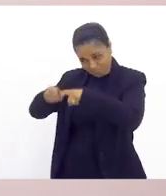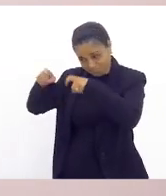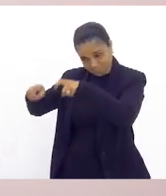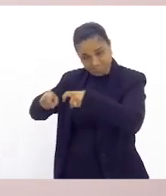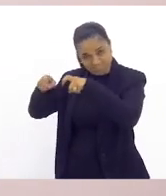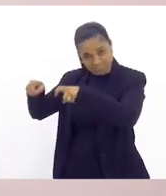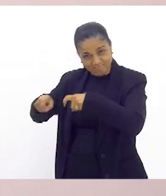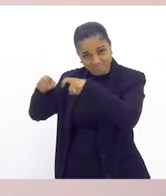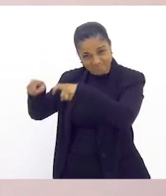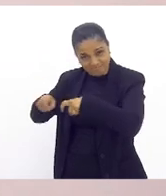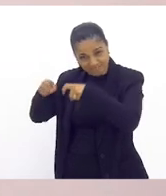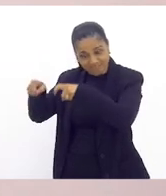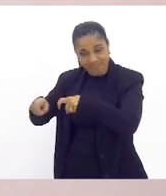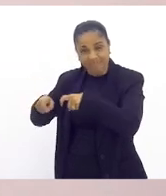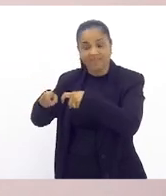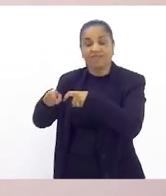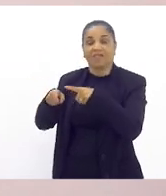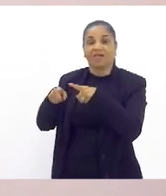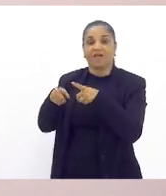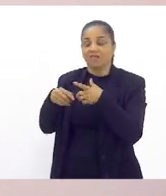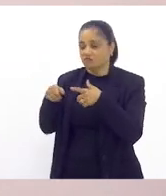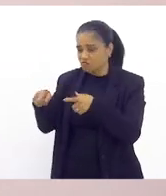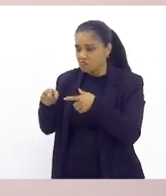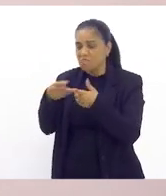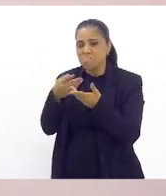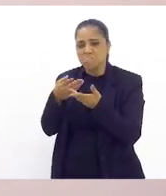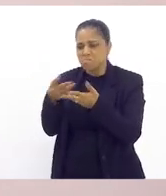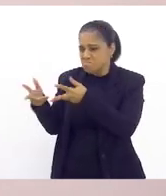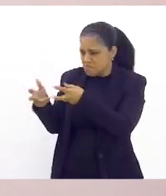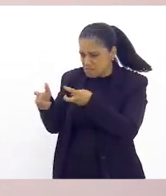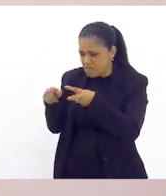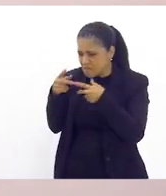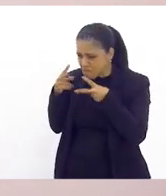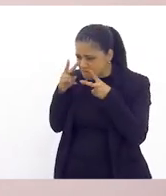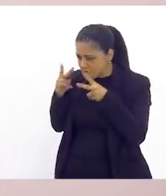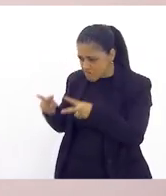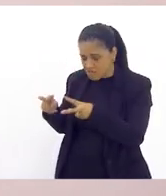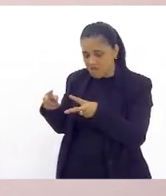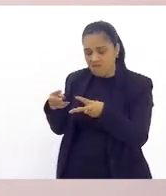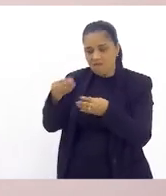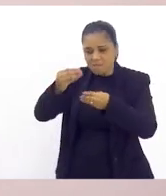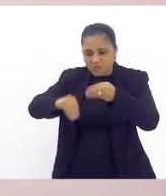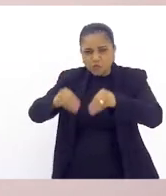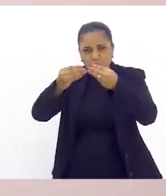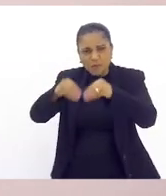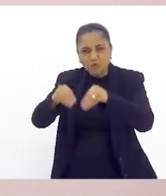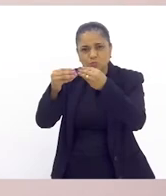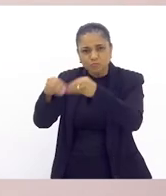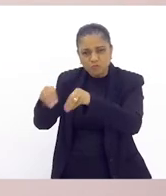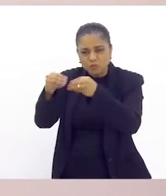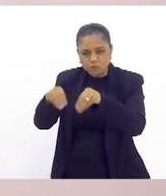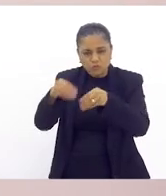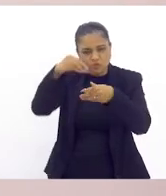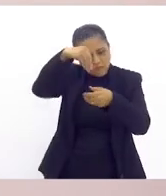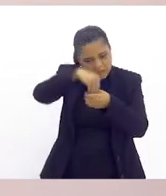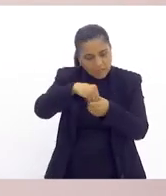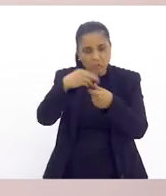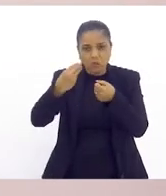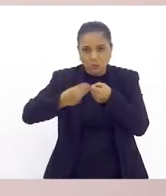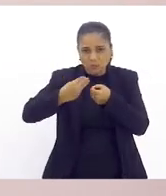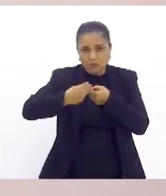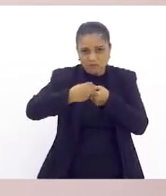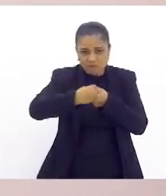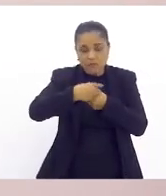rural o pecuarista perdendo leite e tantos outras coisas que acontecem no município eu já tive